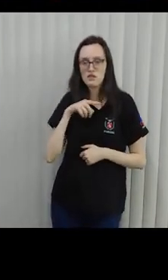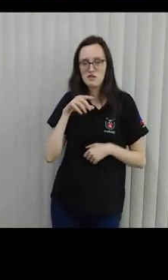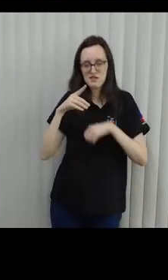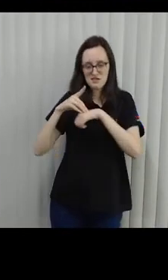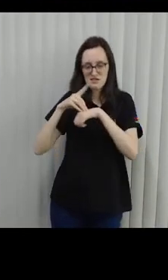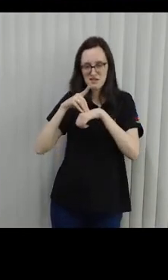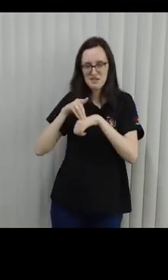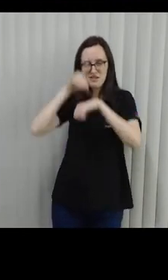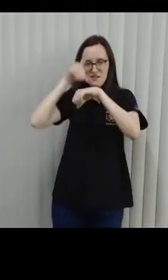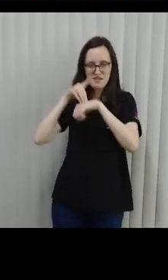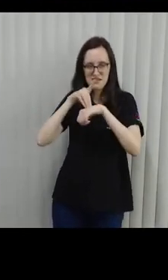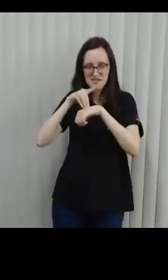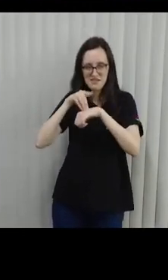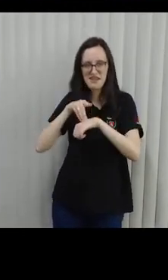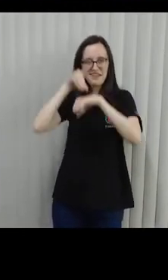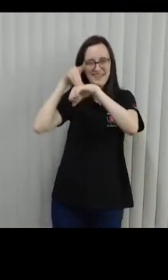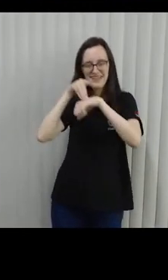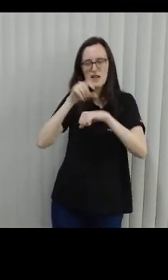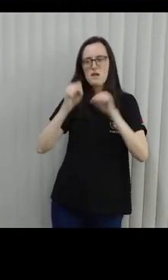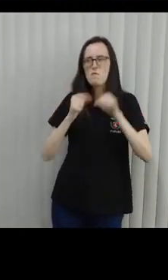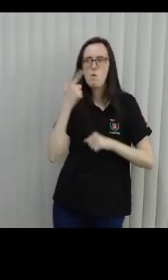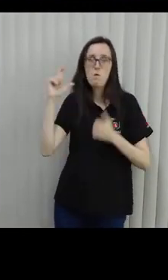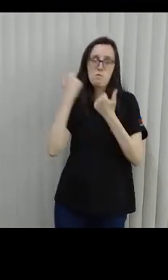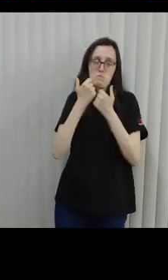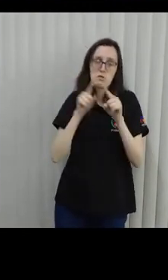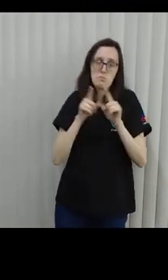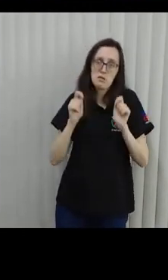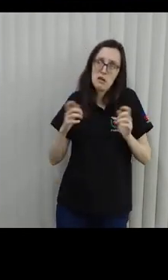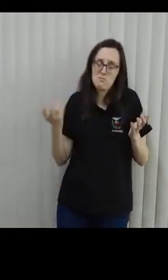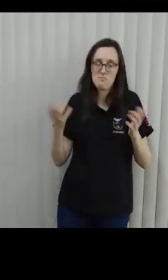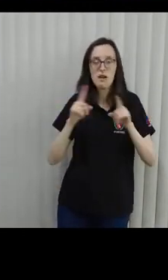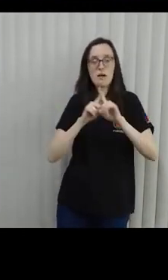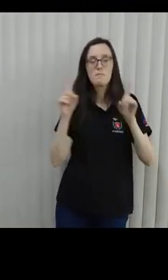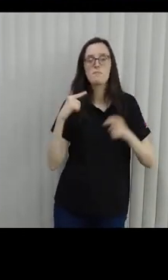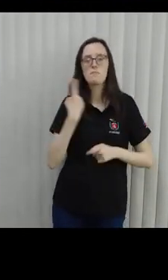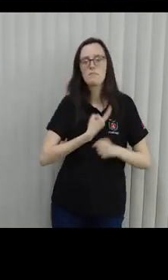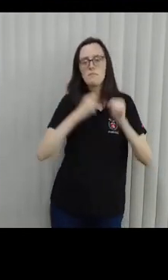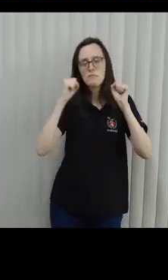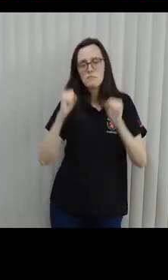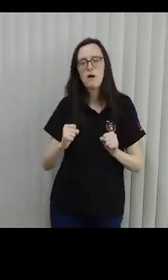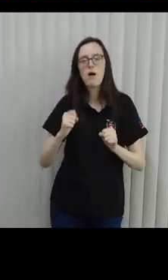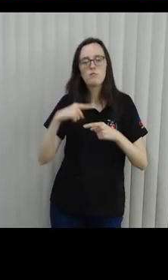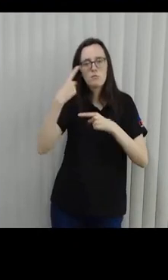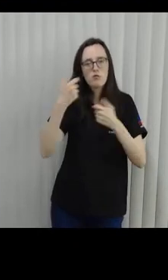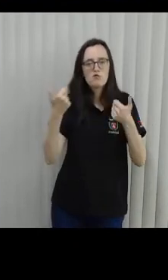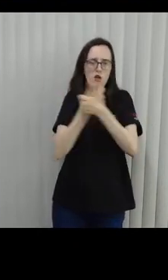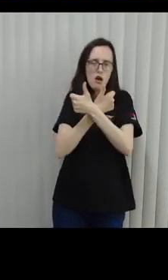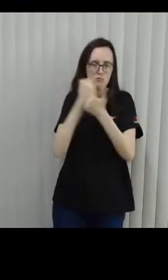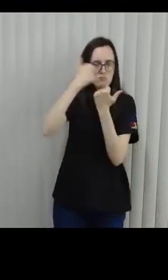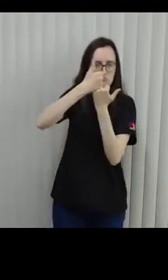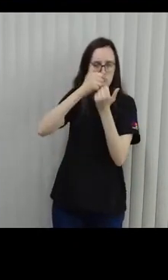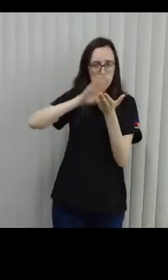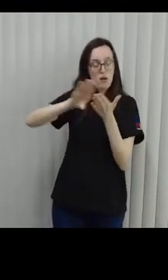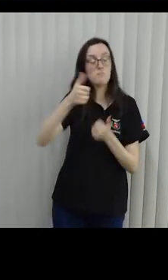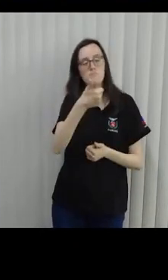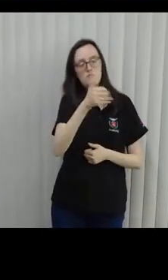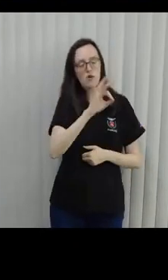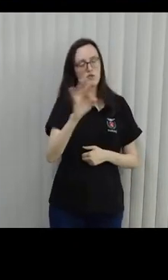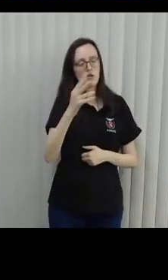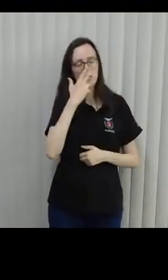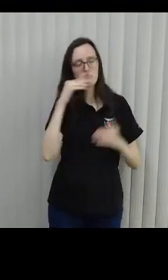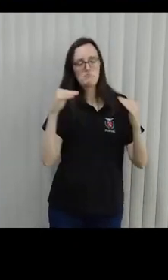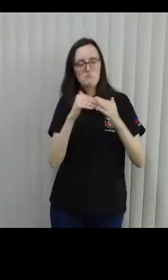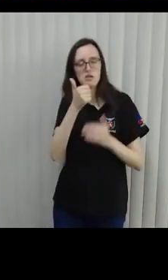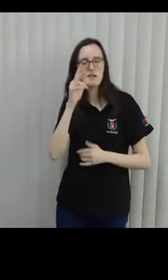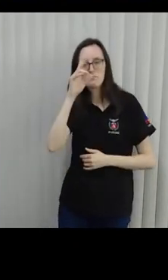o ator que eles querem, né? Uhum. Acho que a gente pode começar por aí, mas a gente pode ir programando o Dino, depois é só trocar, o que você acha? Isso. Boa. Acho que é uma